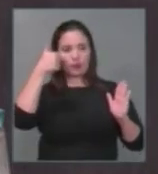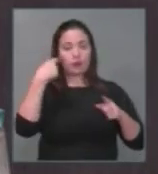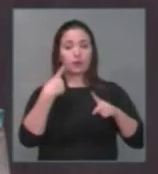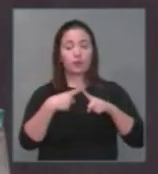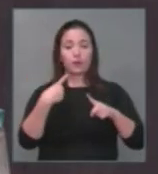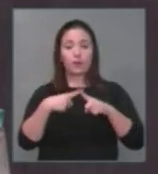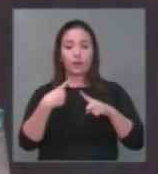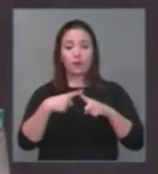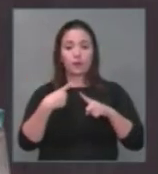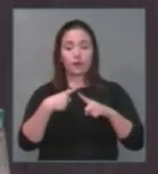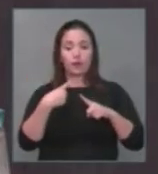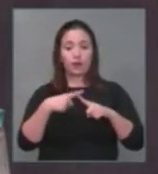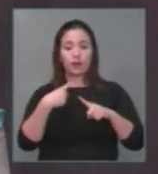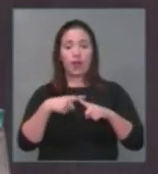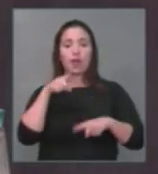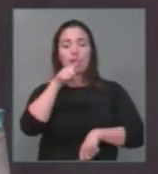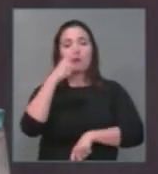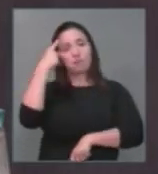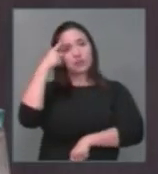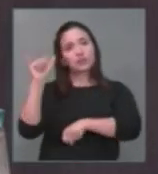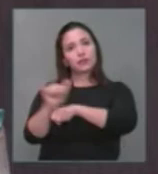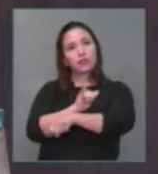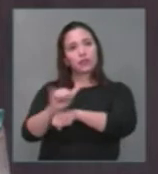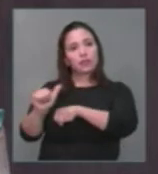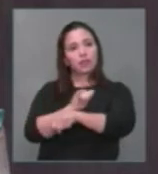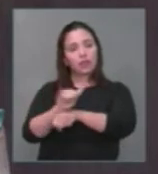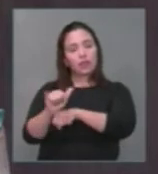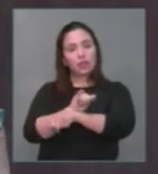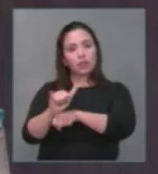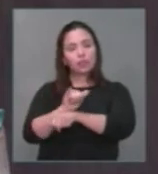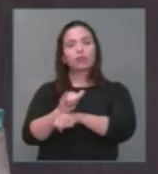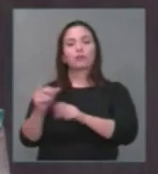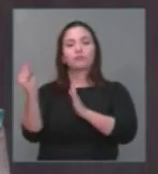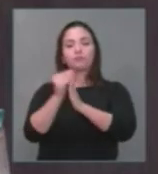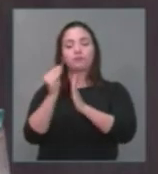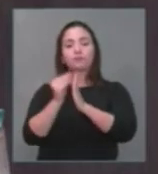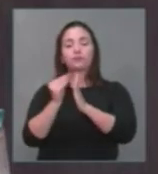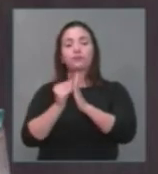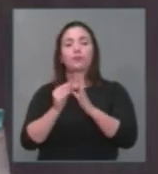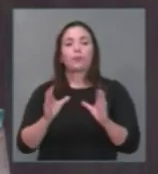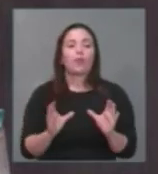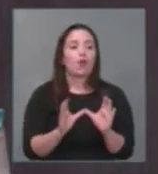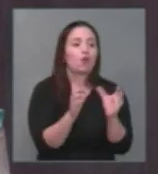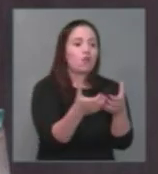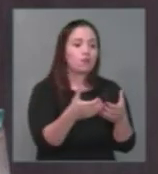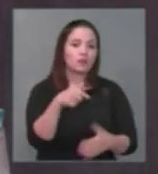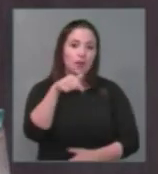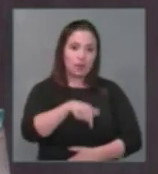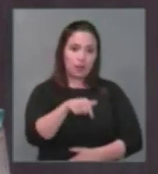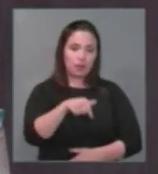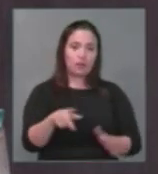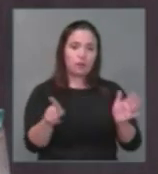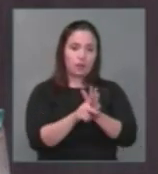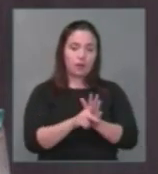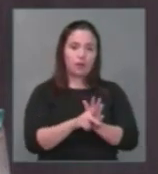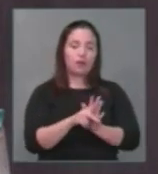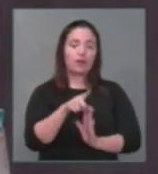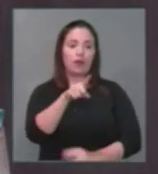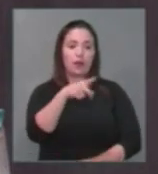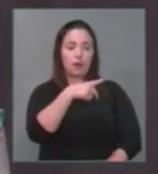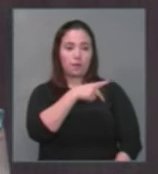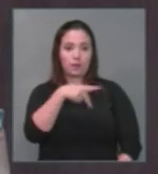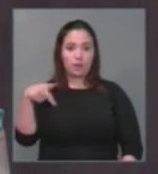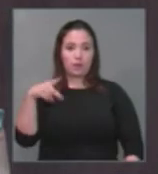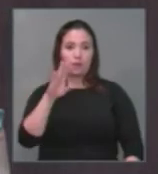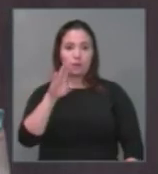trouxe mecanismos de monitoramento permanente através da Comissão de Infância da Casa, presidida pela deputada Beth Rose hoje, da qual